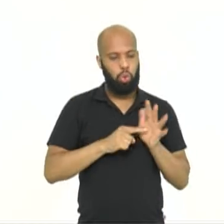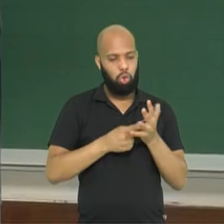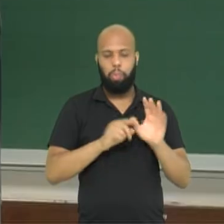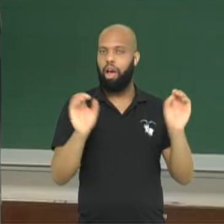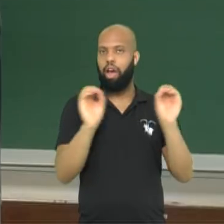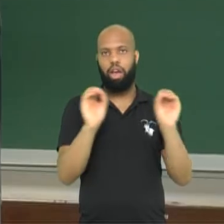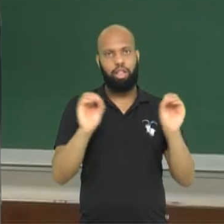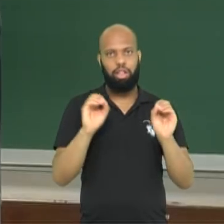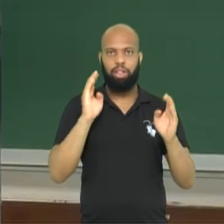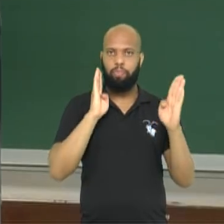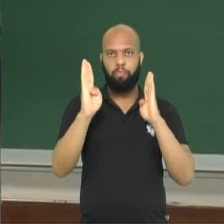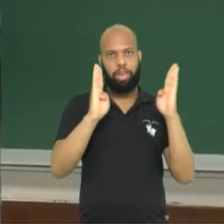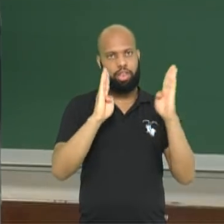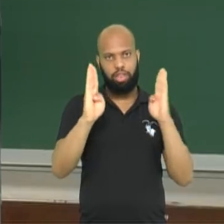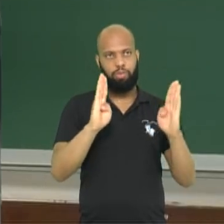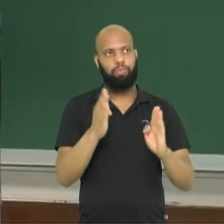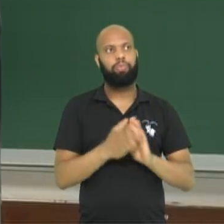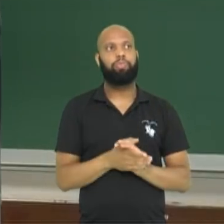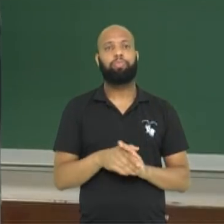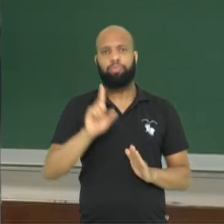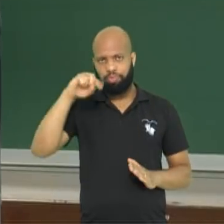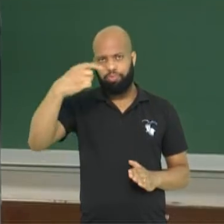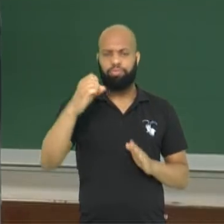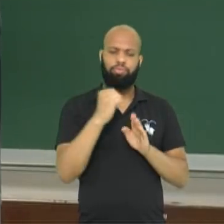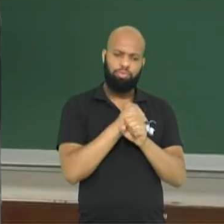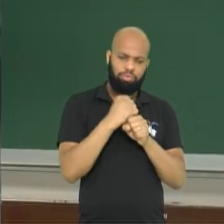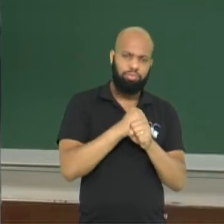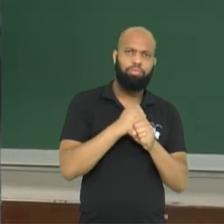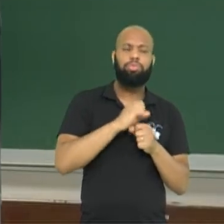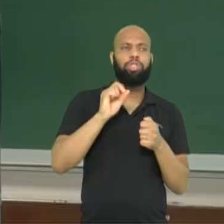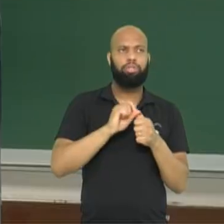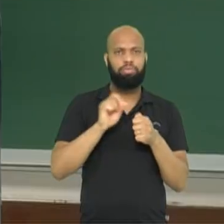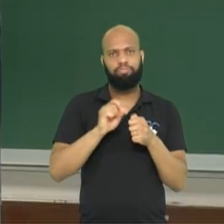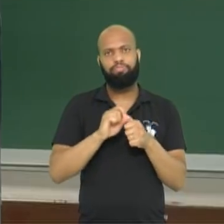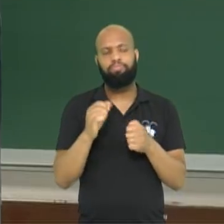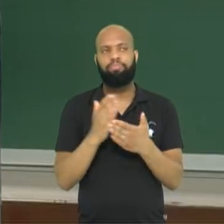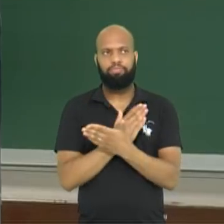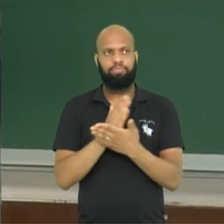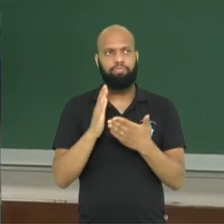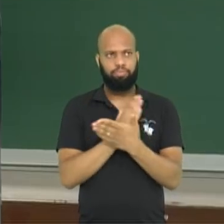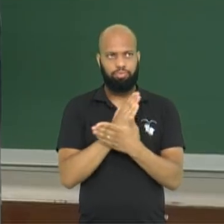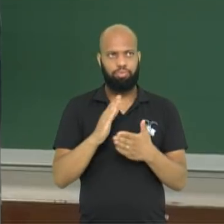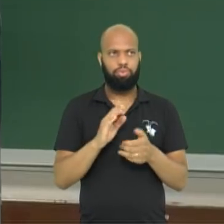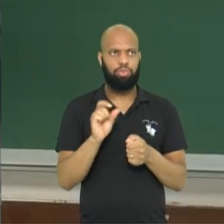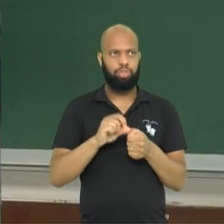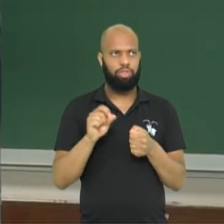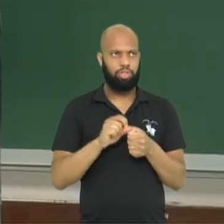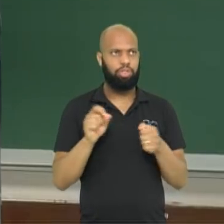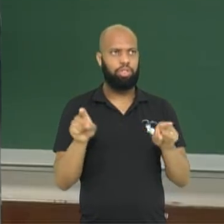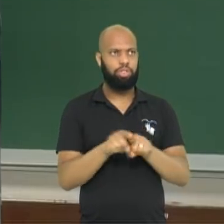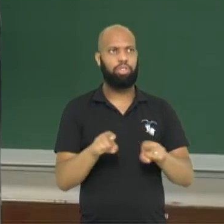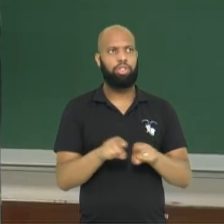vapor nesse período. Algumas décadas depois foi colocada uma